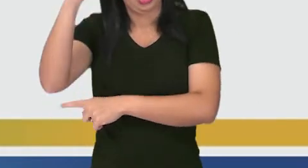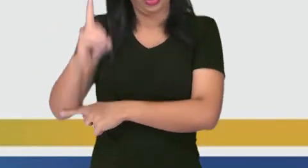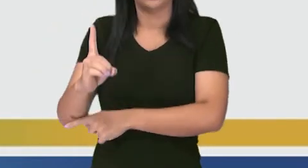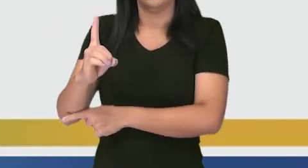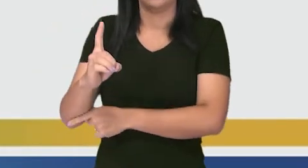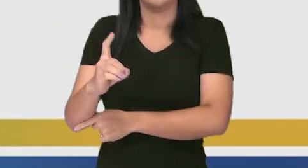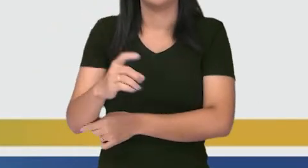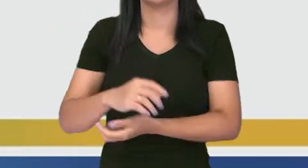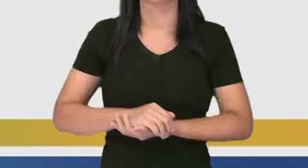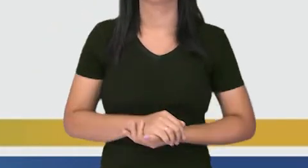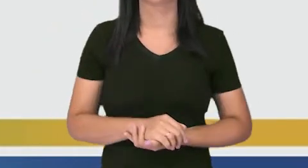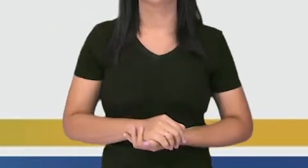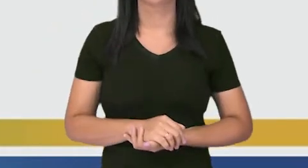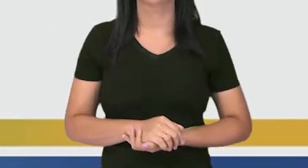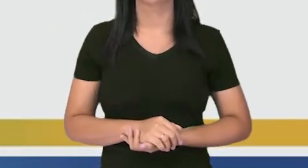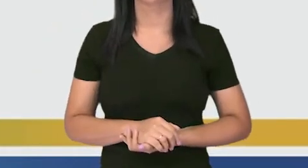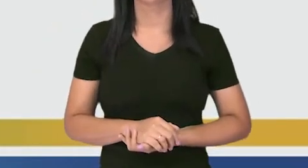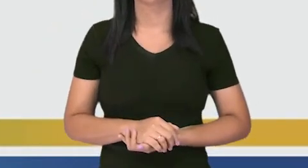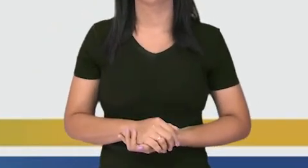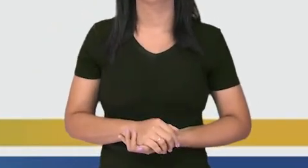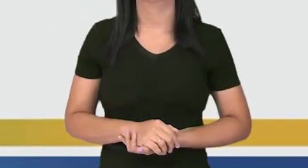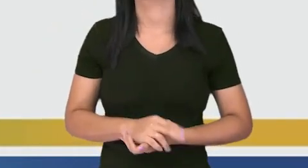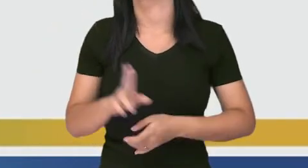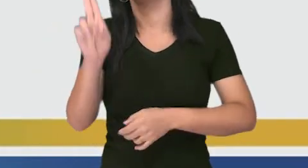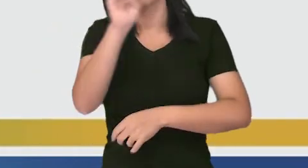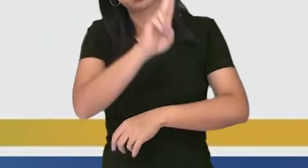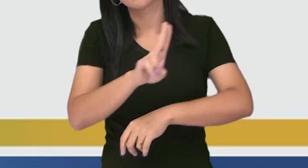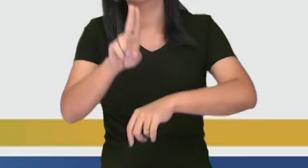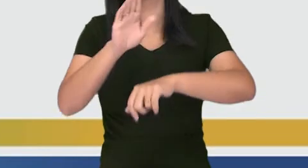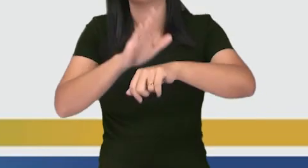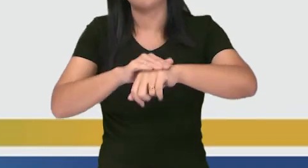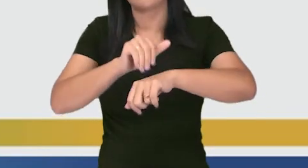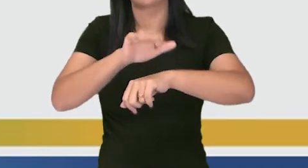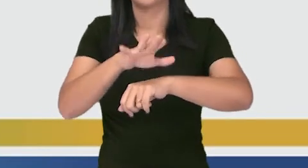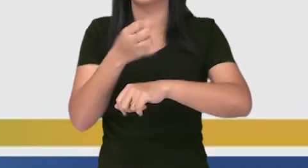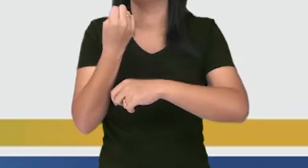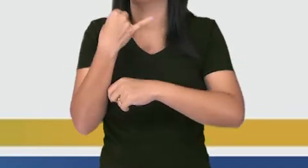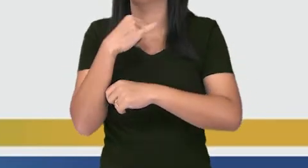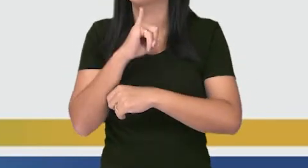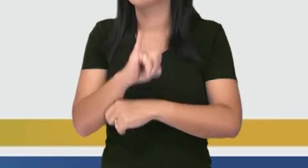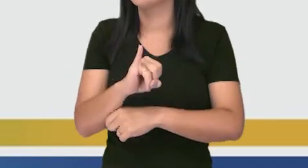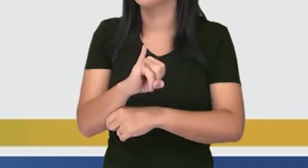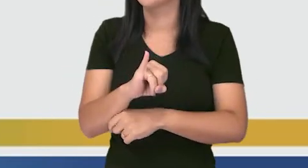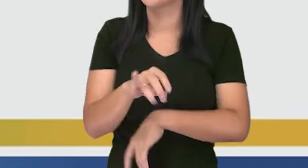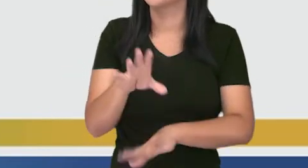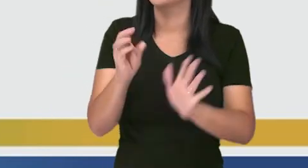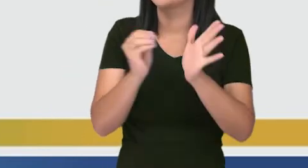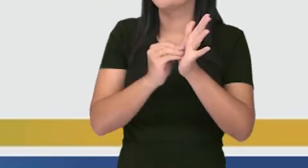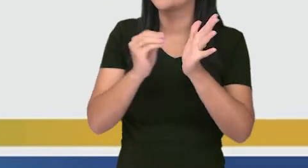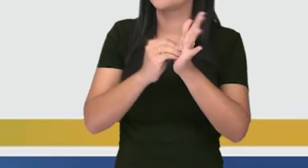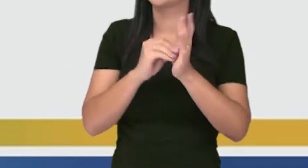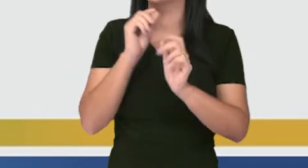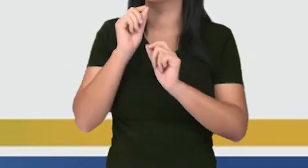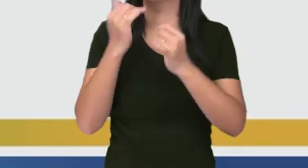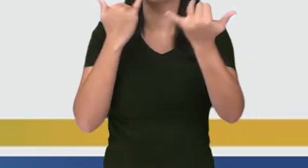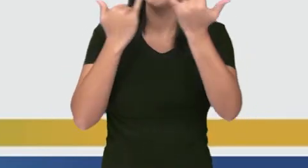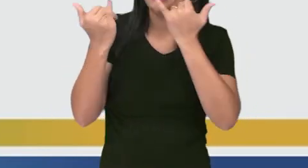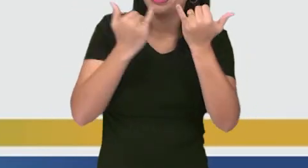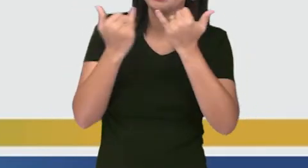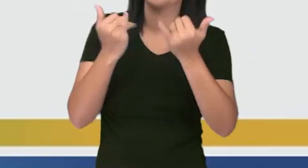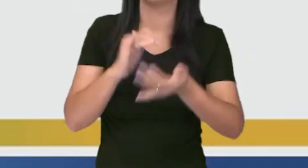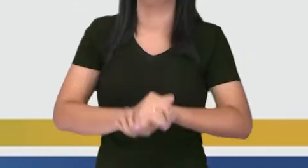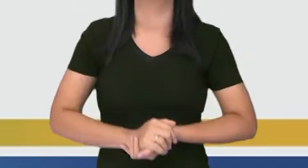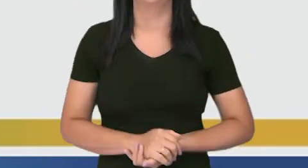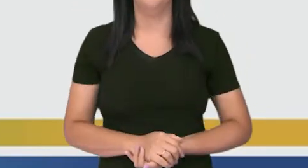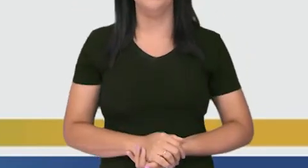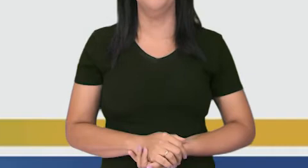esquerda estes é mais usado quando há falta de alguns dos